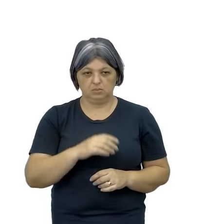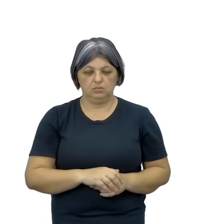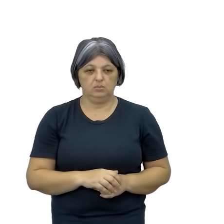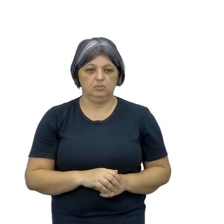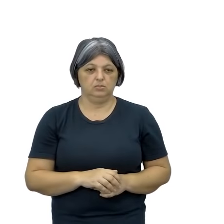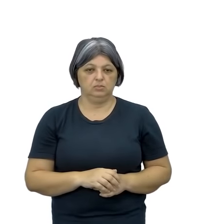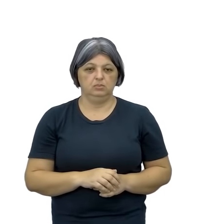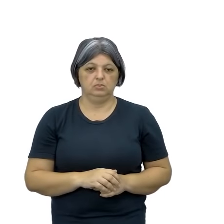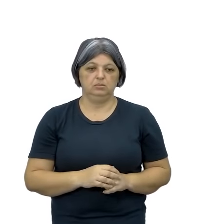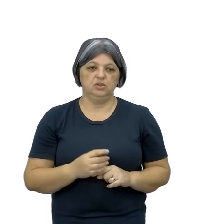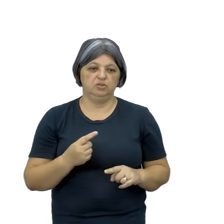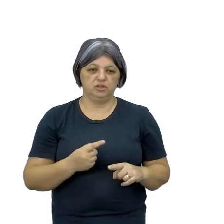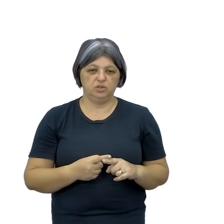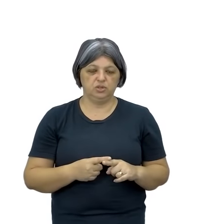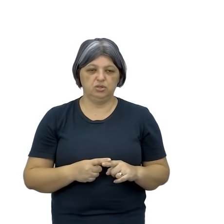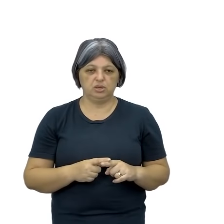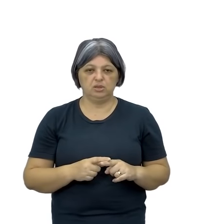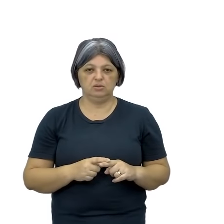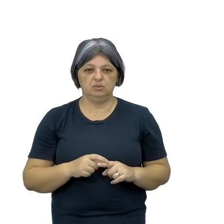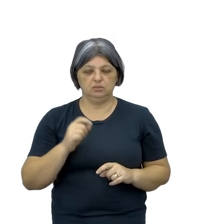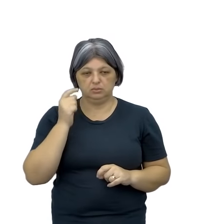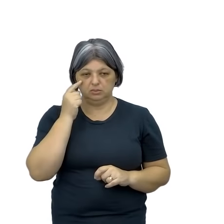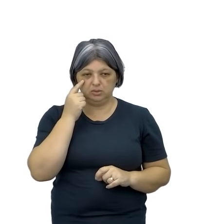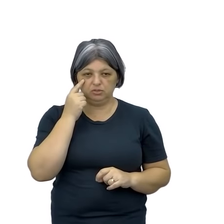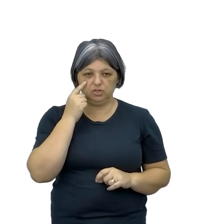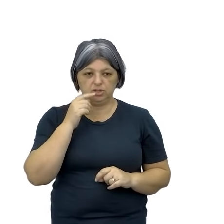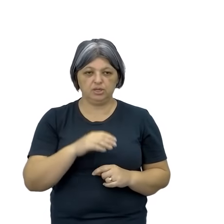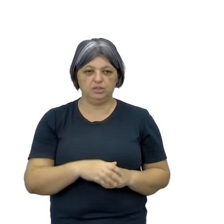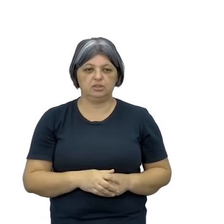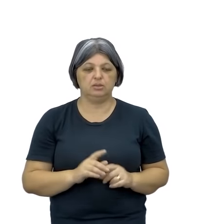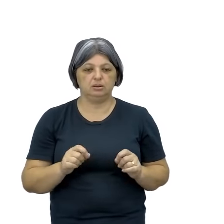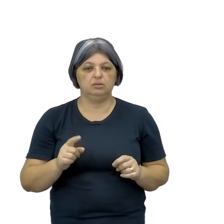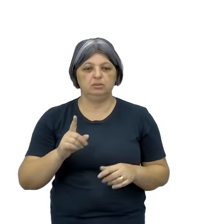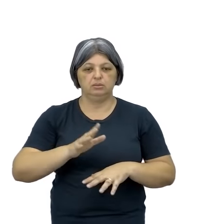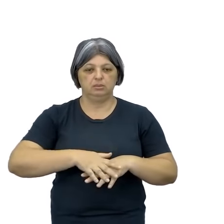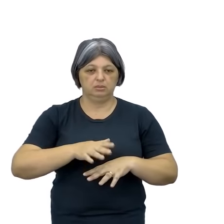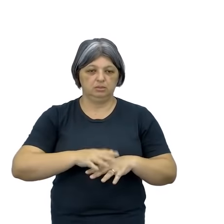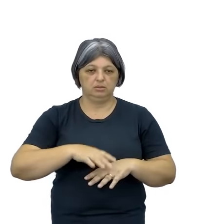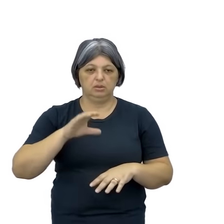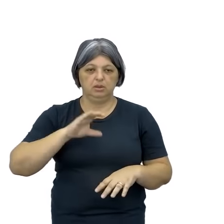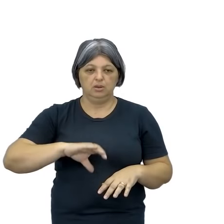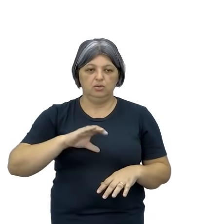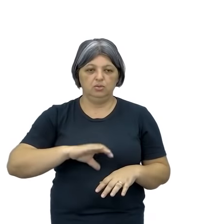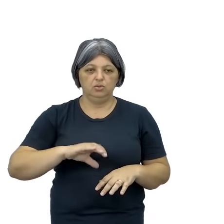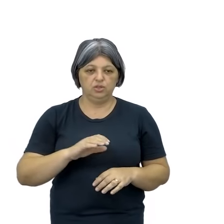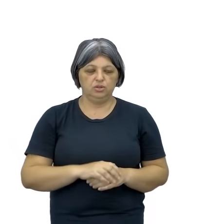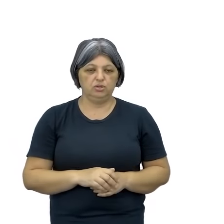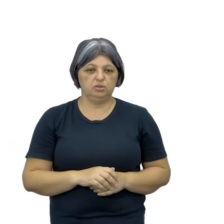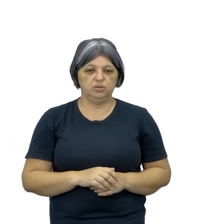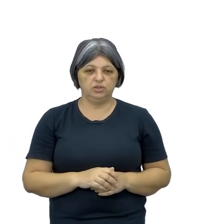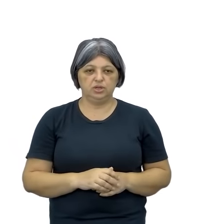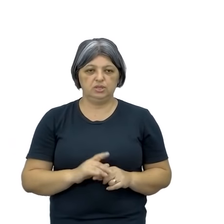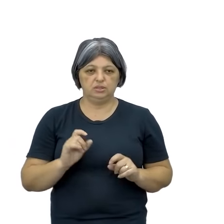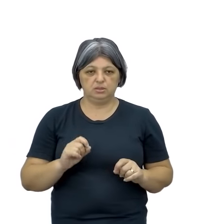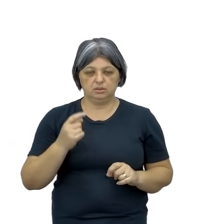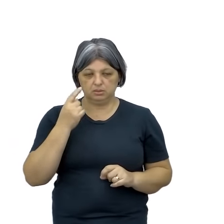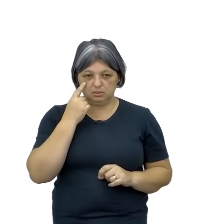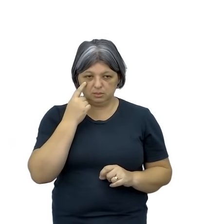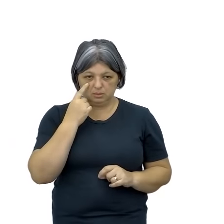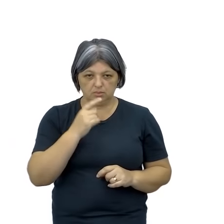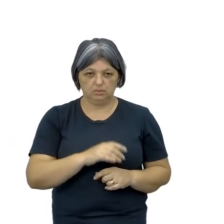questões dissertativas de múltipla escolha, de língua portuguesa, de matemática, e como se pode aí ser, assim, de certa